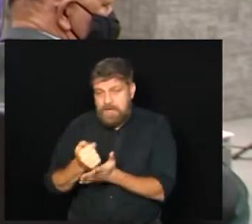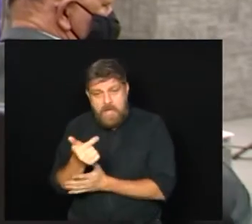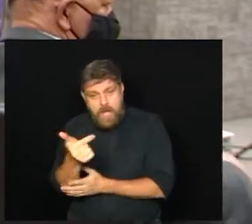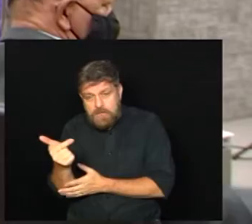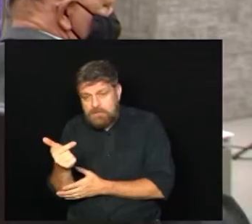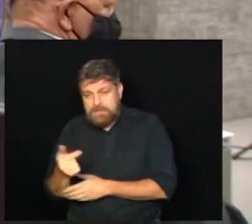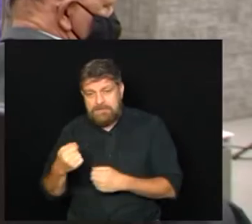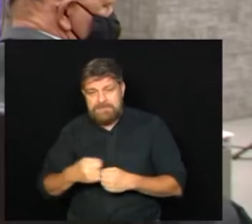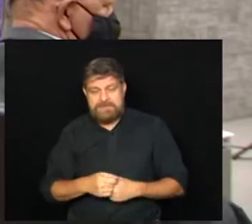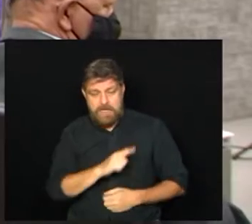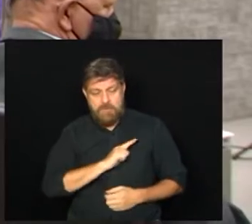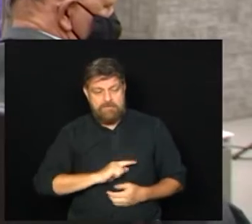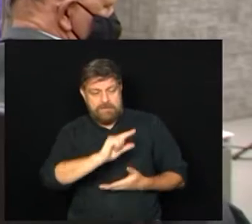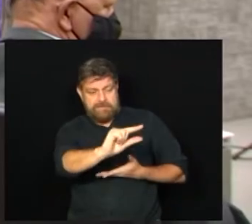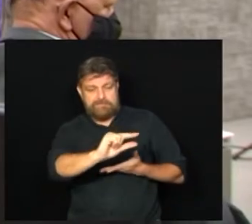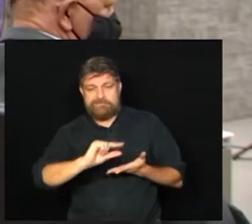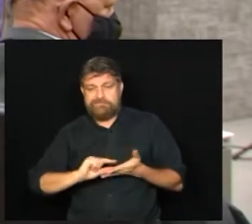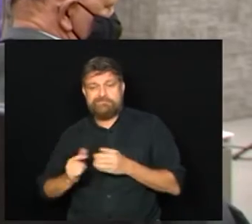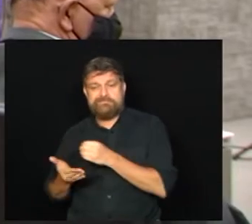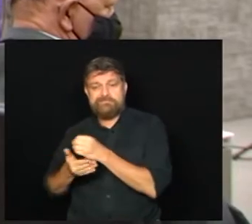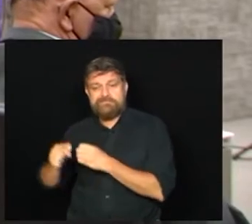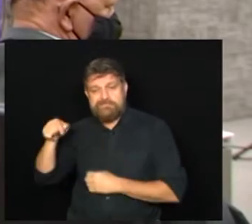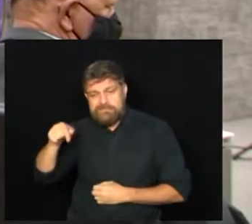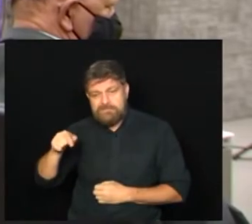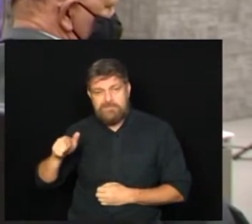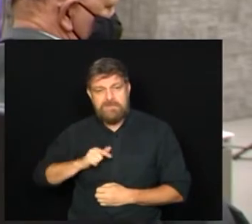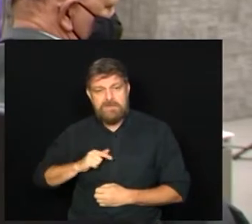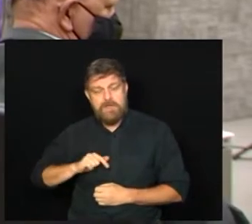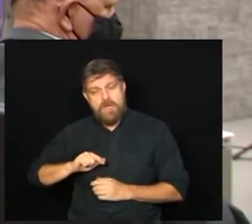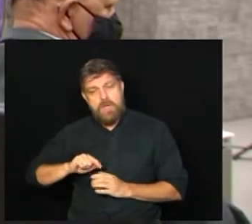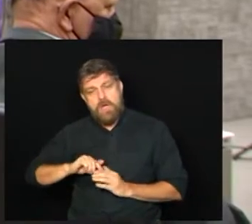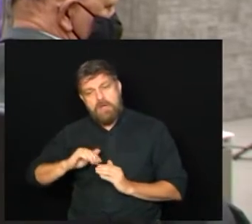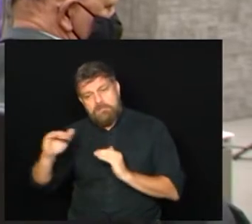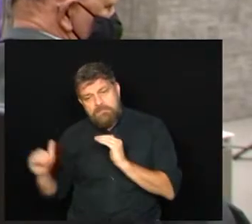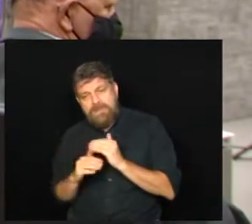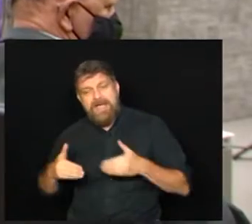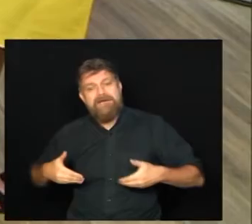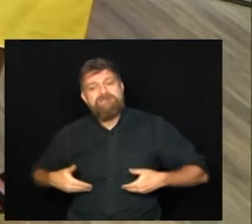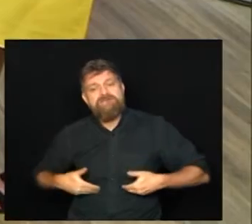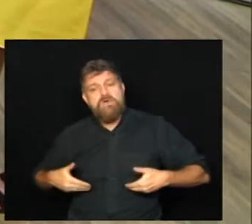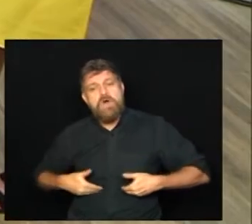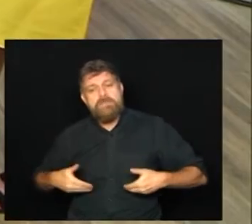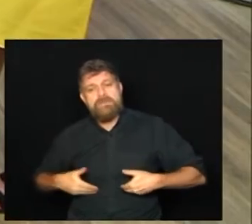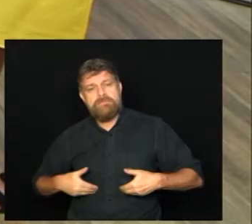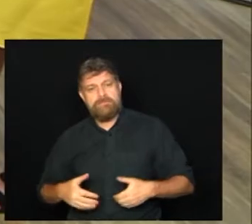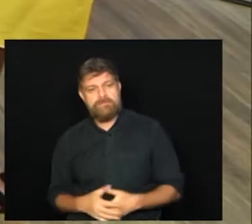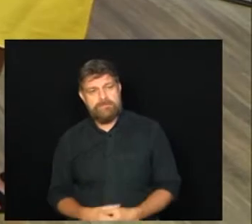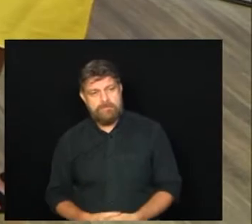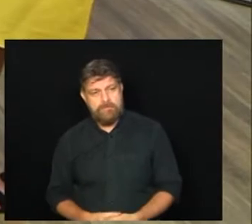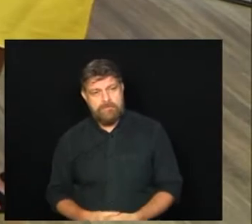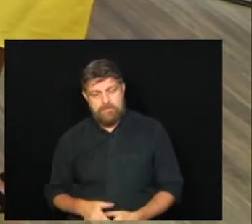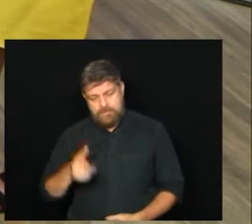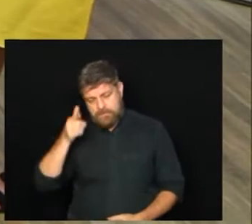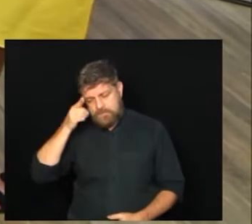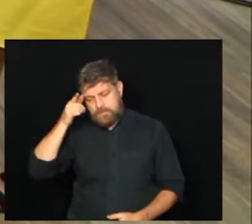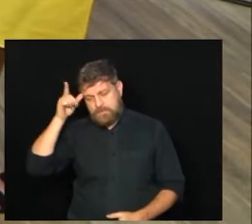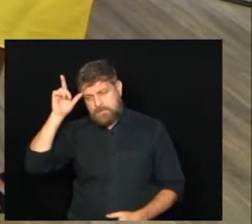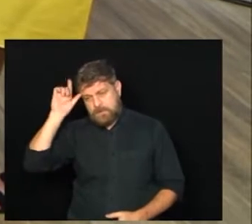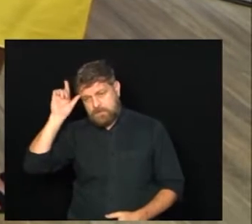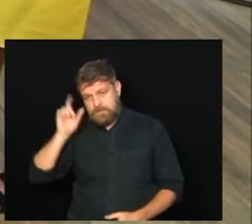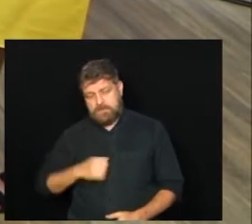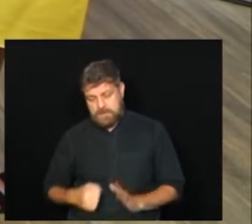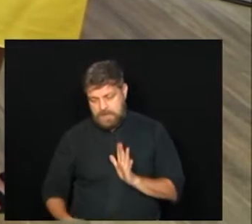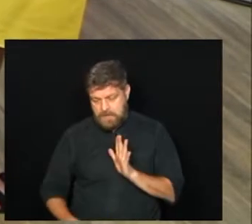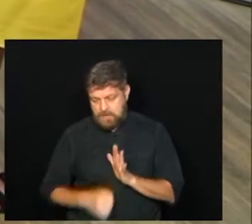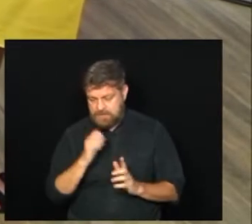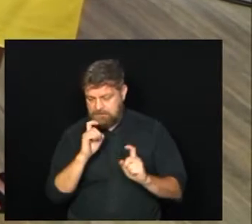de auxílio, basicamente colocou ela de novo na fome. E ontem ainda, durante a